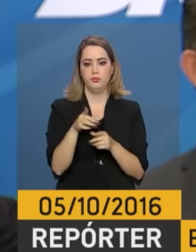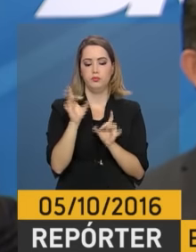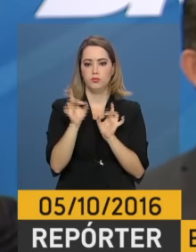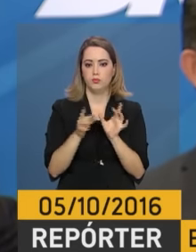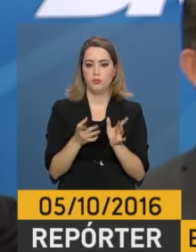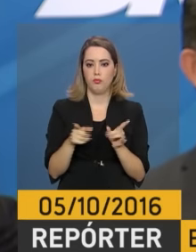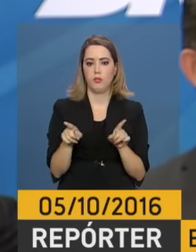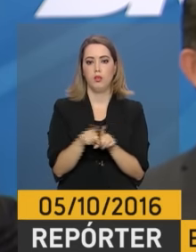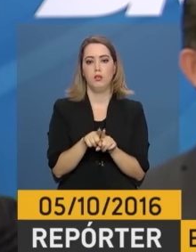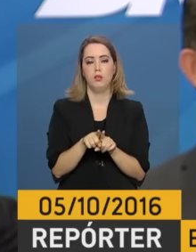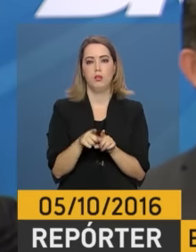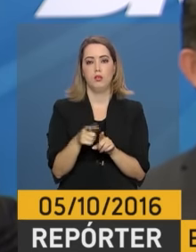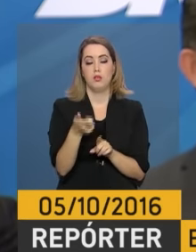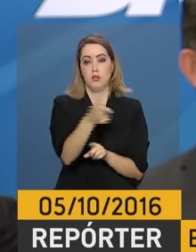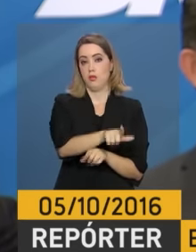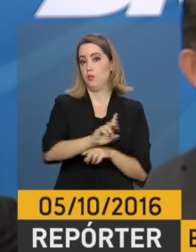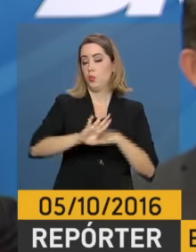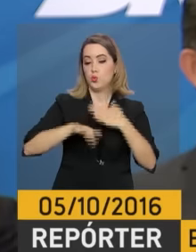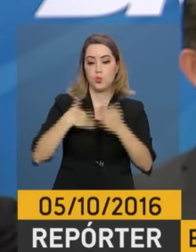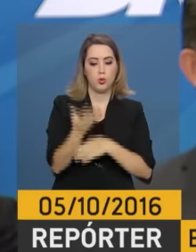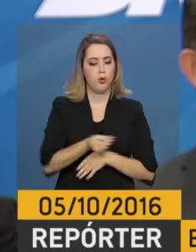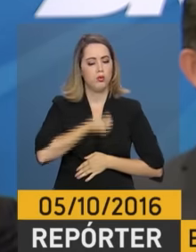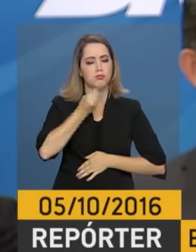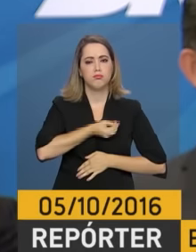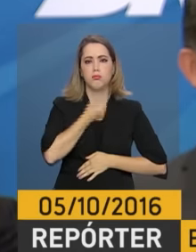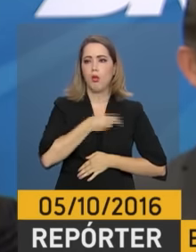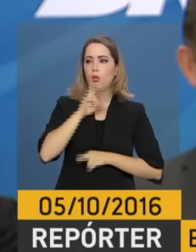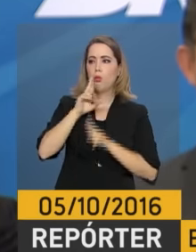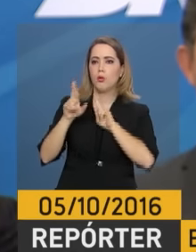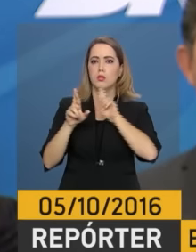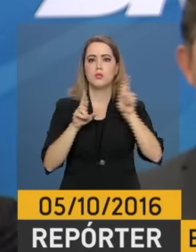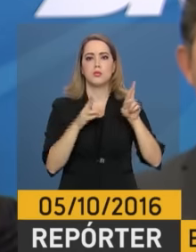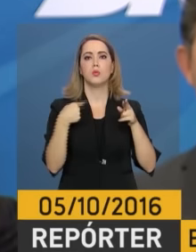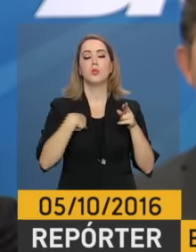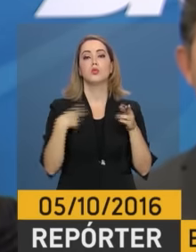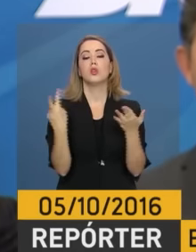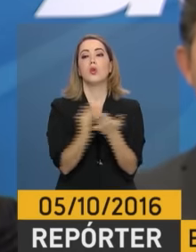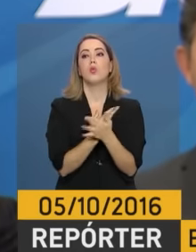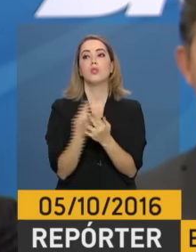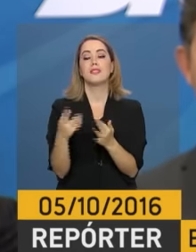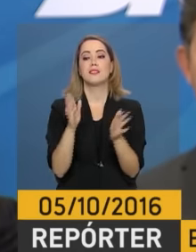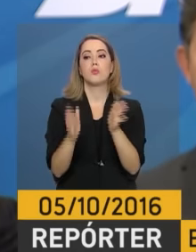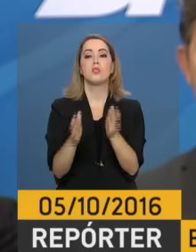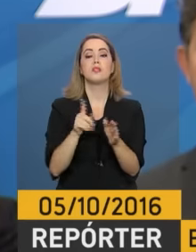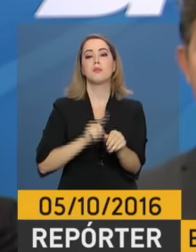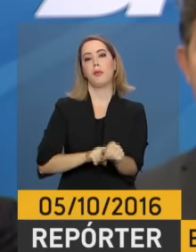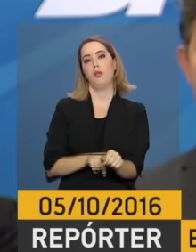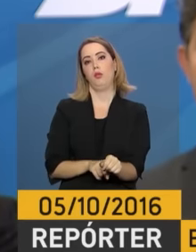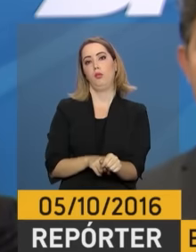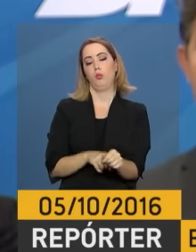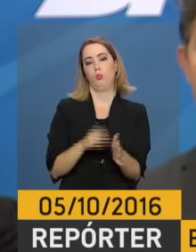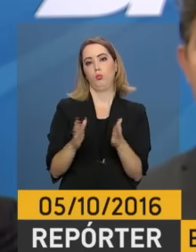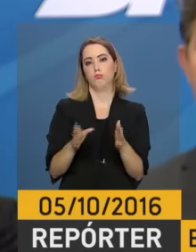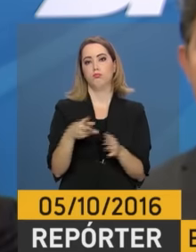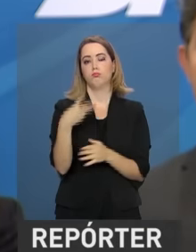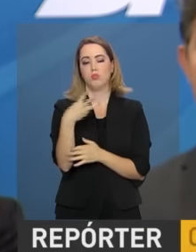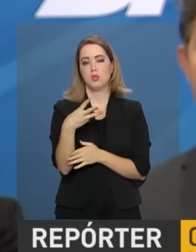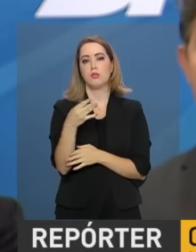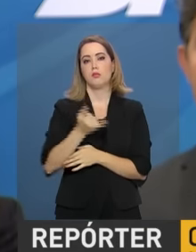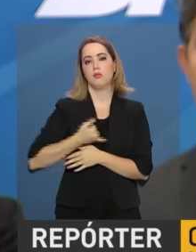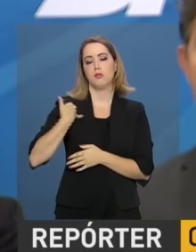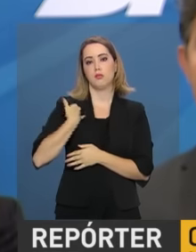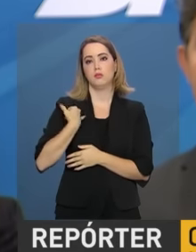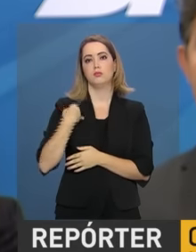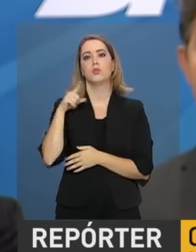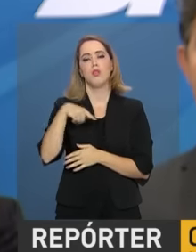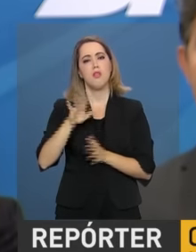No restante de toda a existência, responderemos de acordo com o que aconteceu nesse período. É um processo rico e intenso,